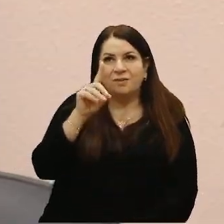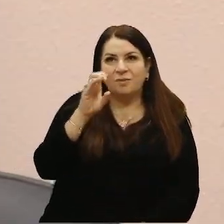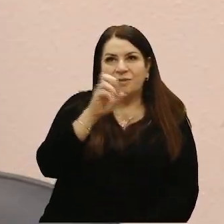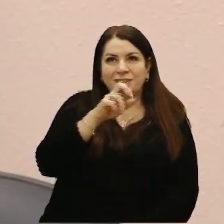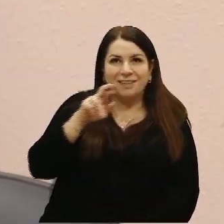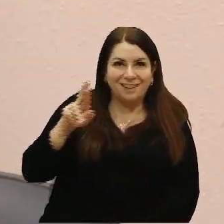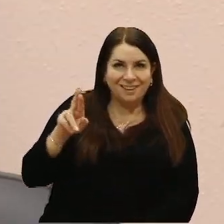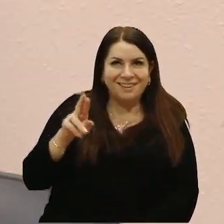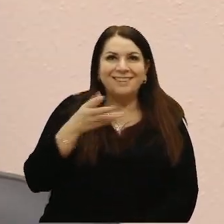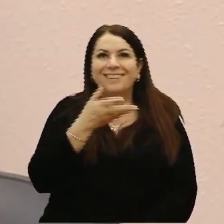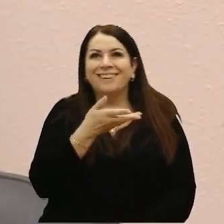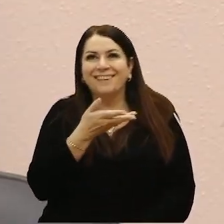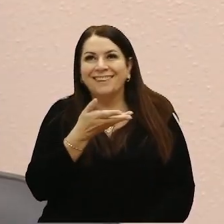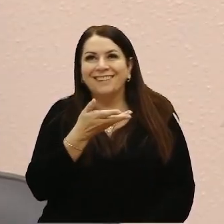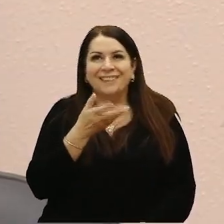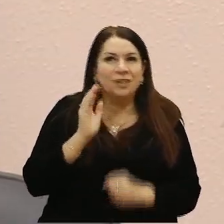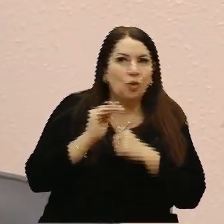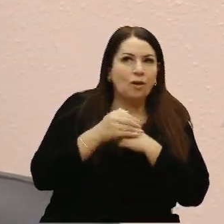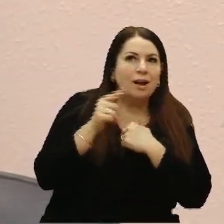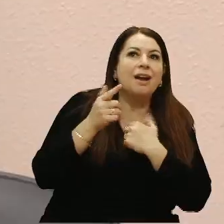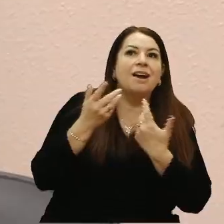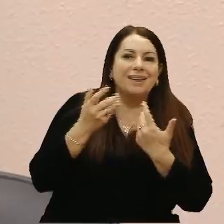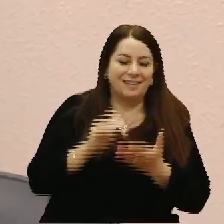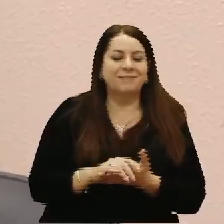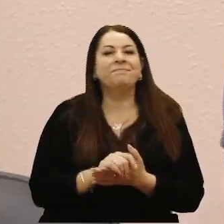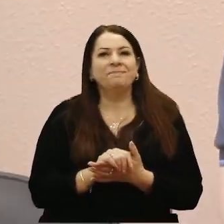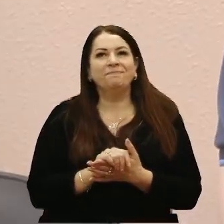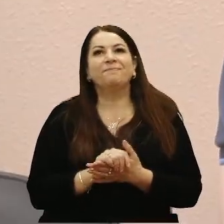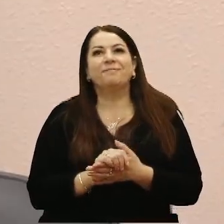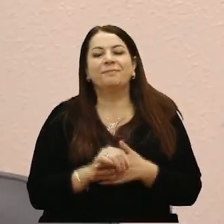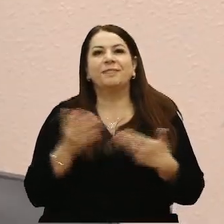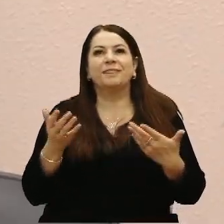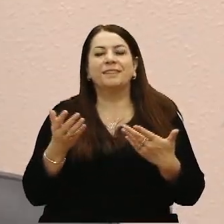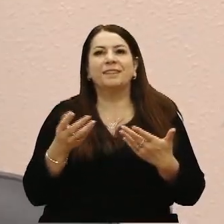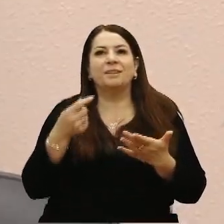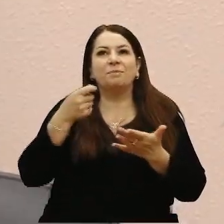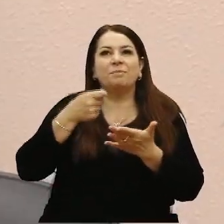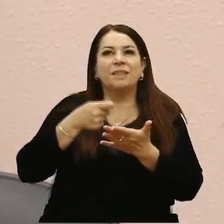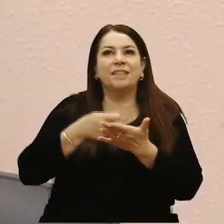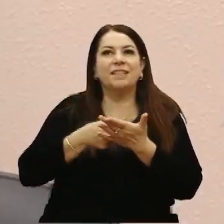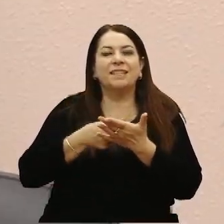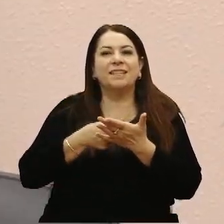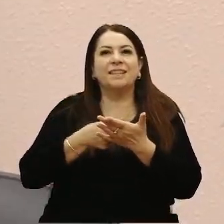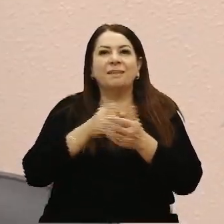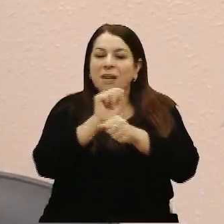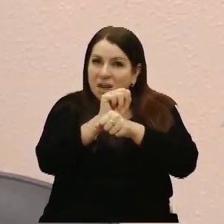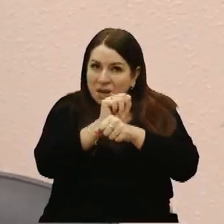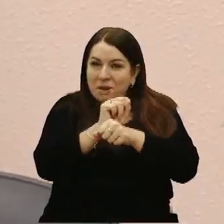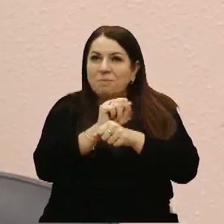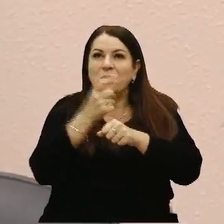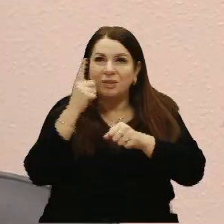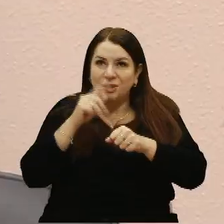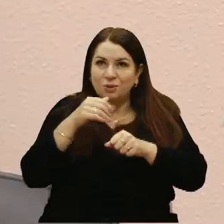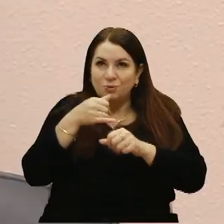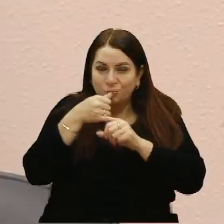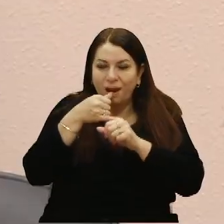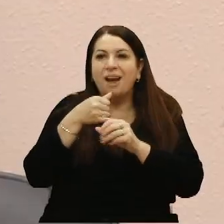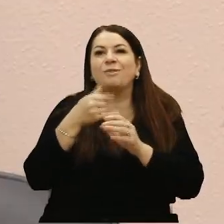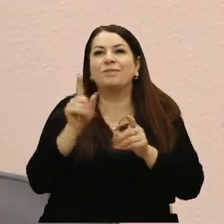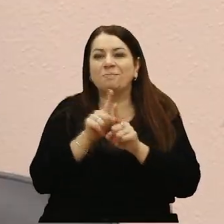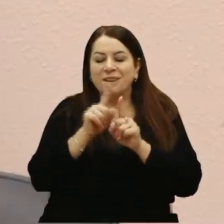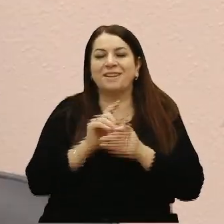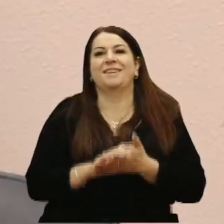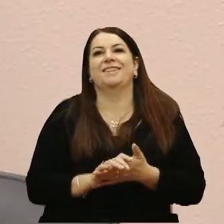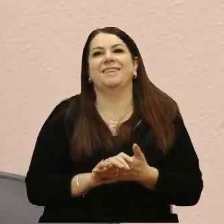pagamos uma missão, cadê o Denner? Se escondeu, tá ali. Nós pagamos uma missão no meio da sessão, ele conseguiu o chimarrão de urgência. Também